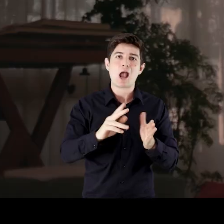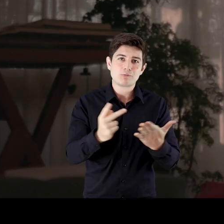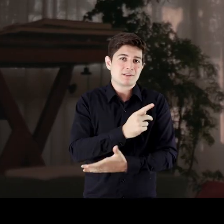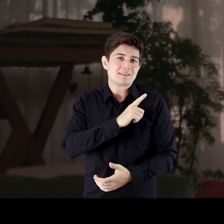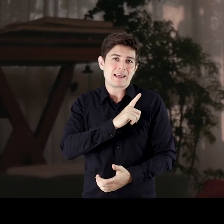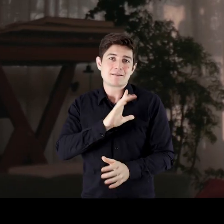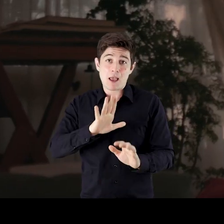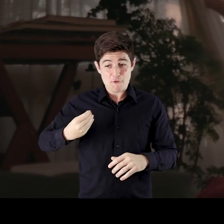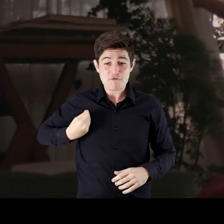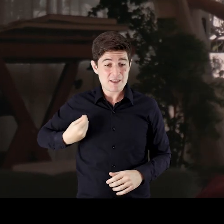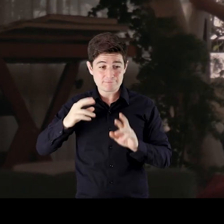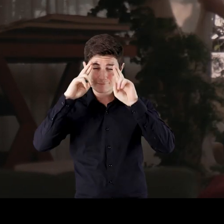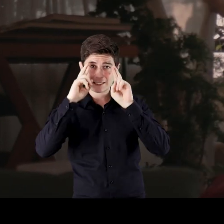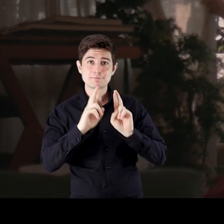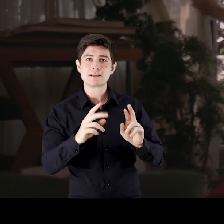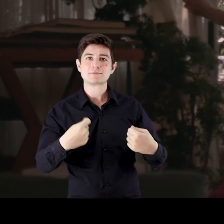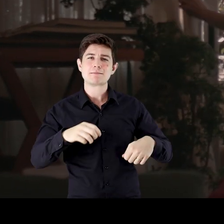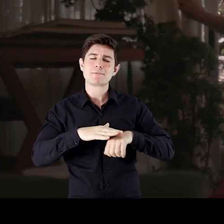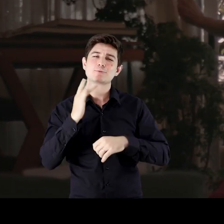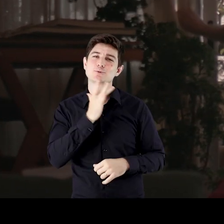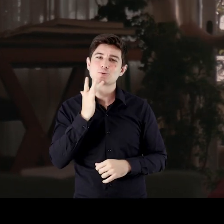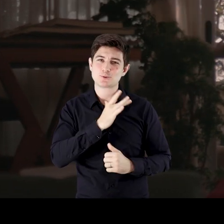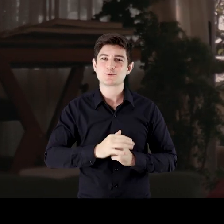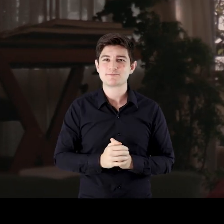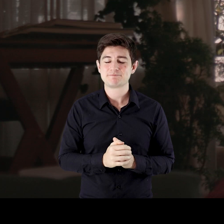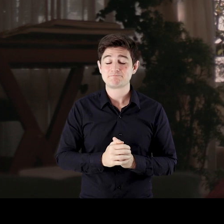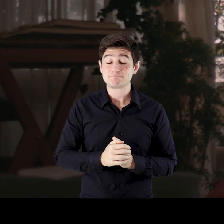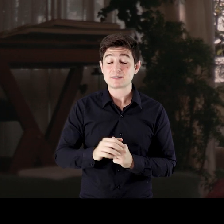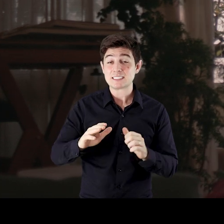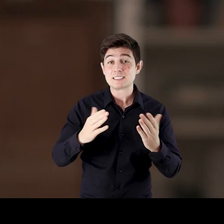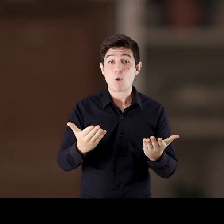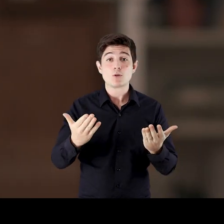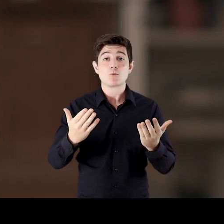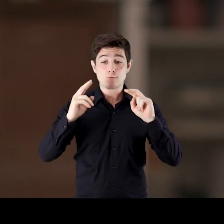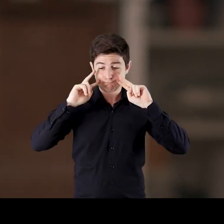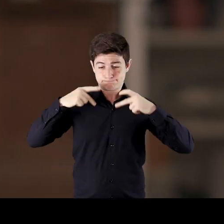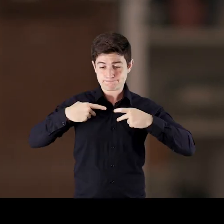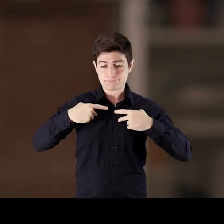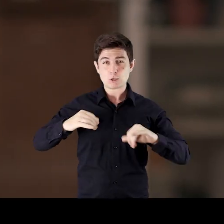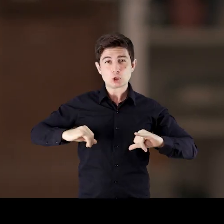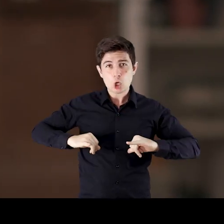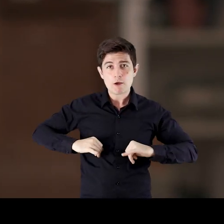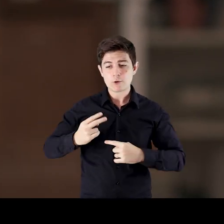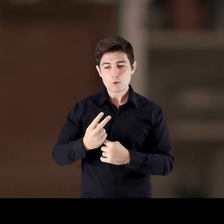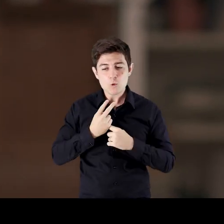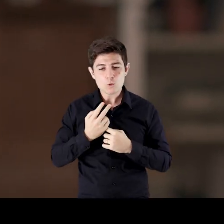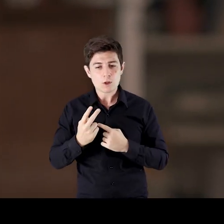chegar. Quando as pessoas começam a se perceberem cuidadas no sofrimento